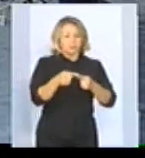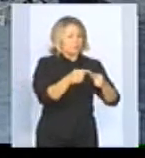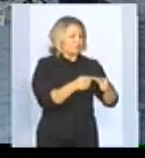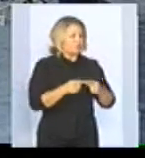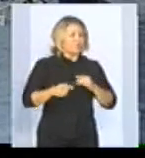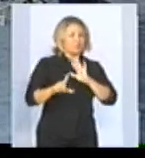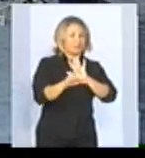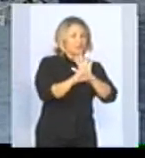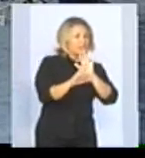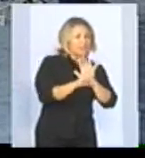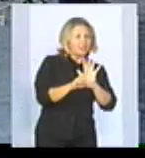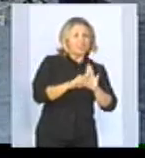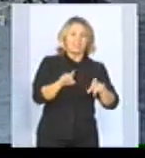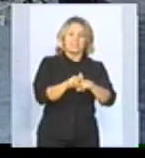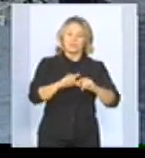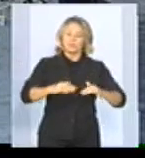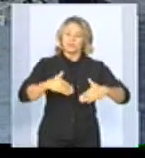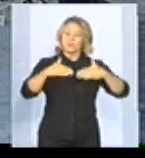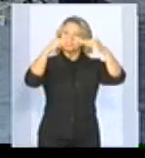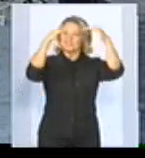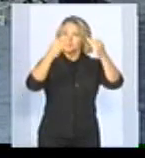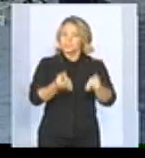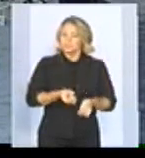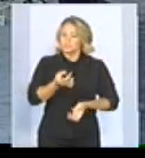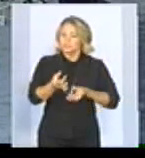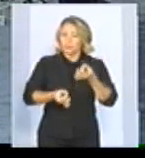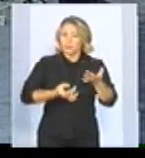entre a Lei e o crescimento do